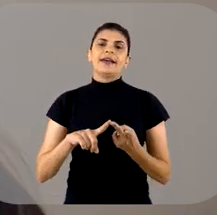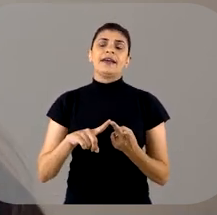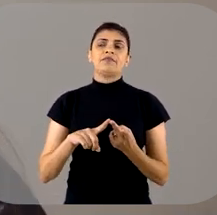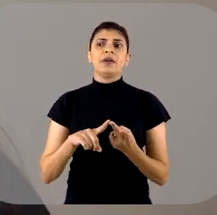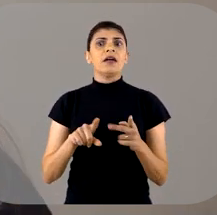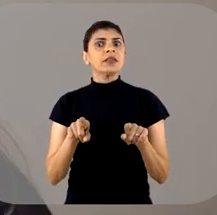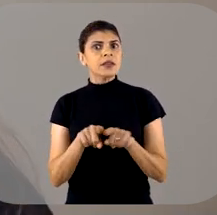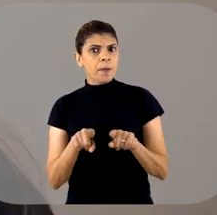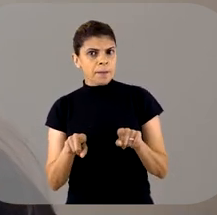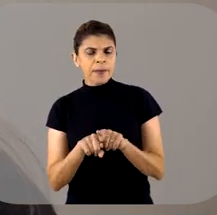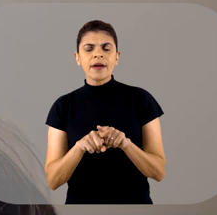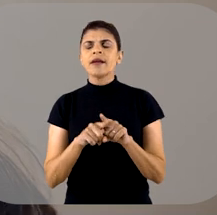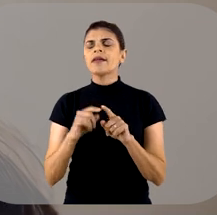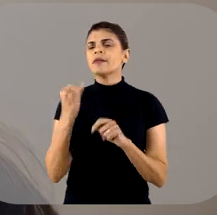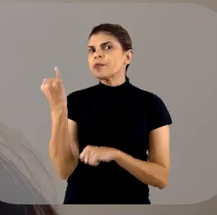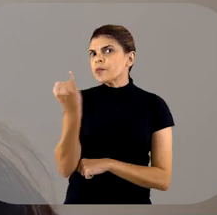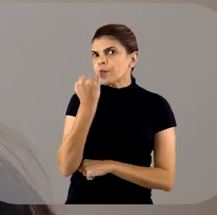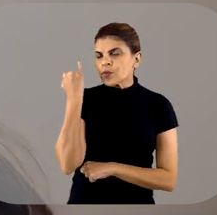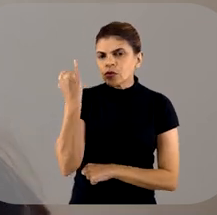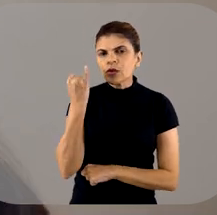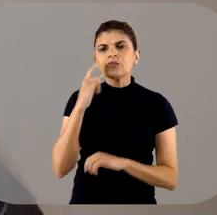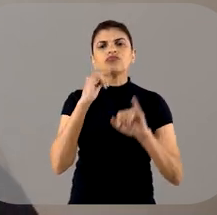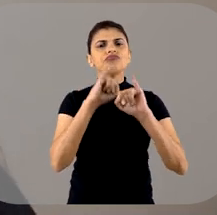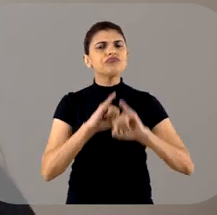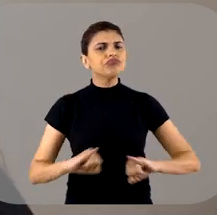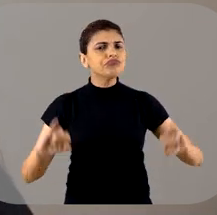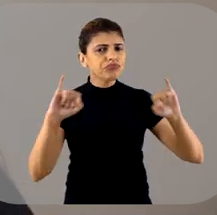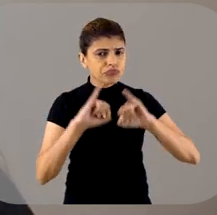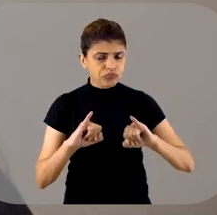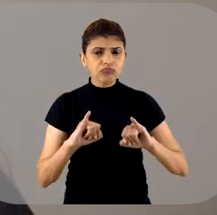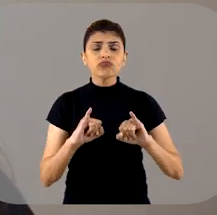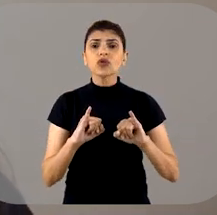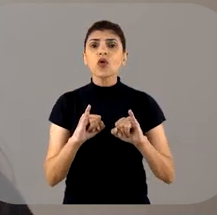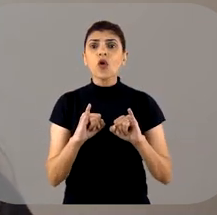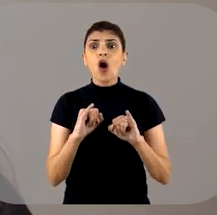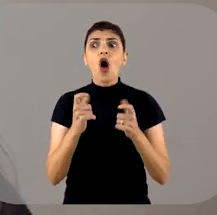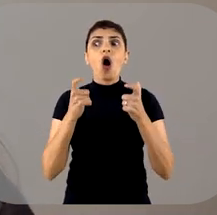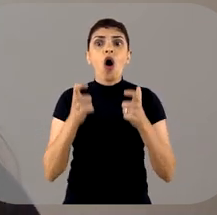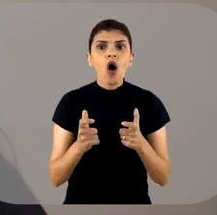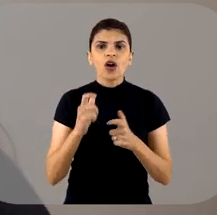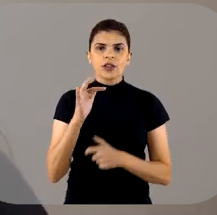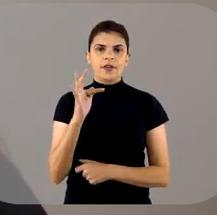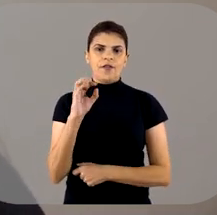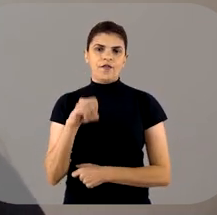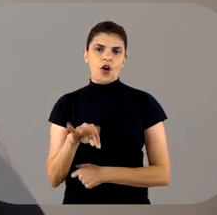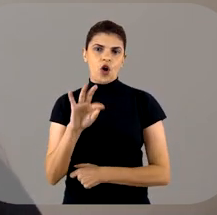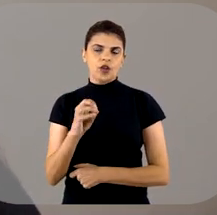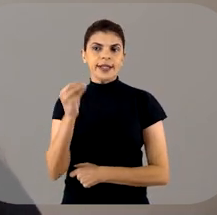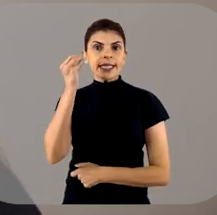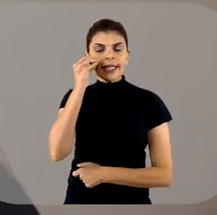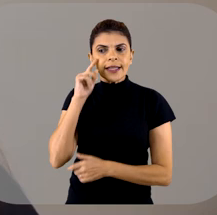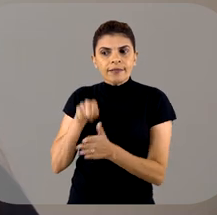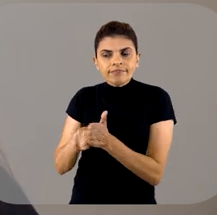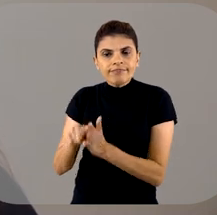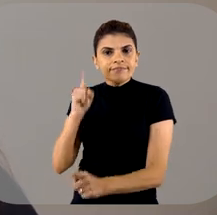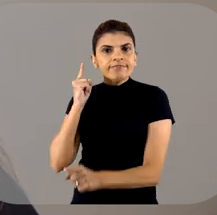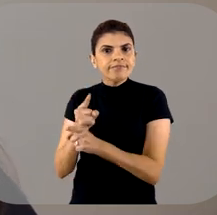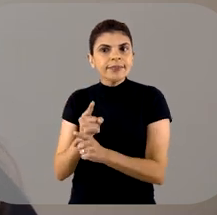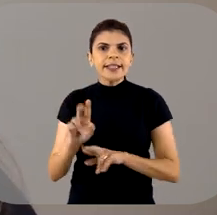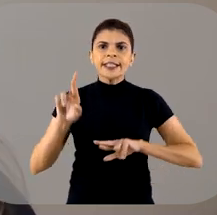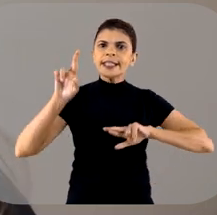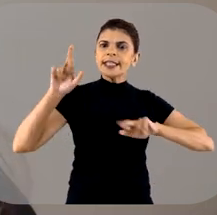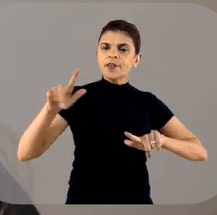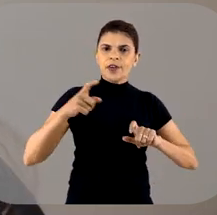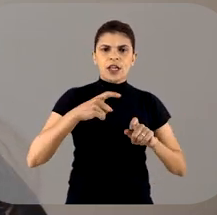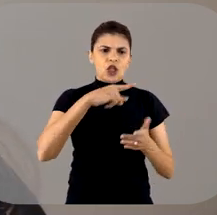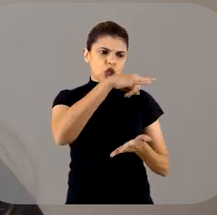alforria. É muito importante, então, problematizar a fonte, porque é necessário atentar para as